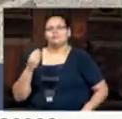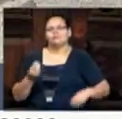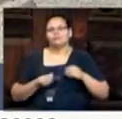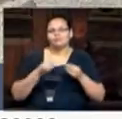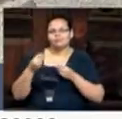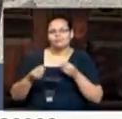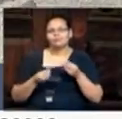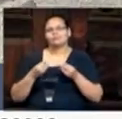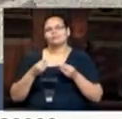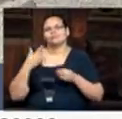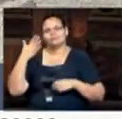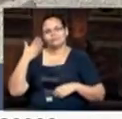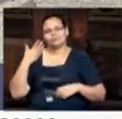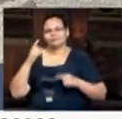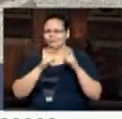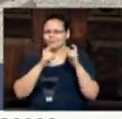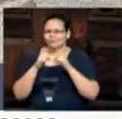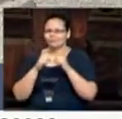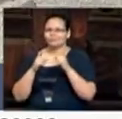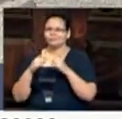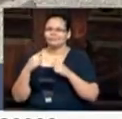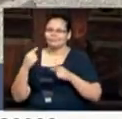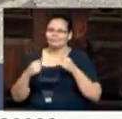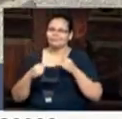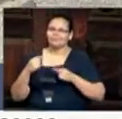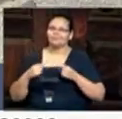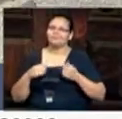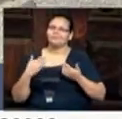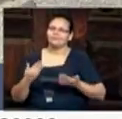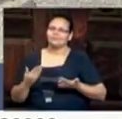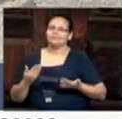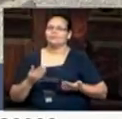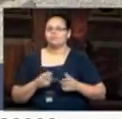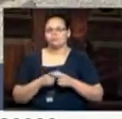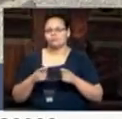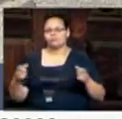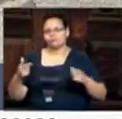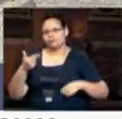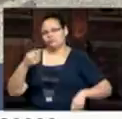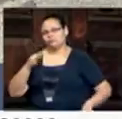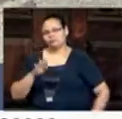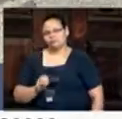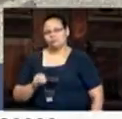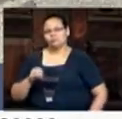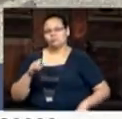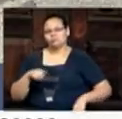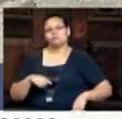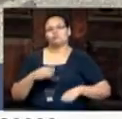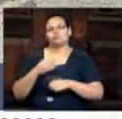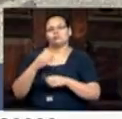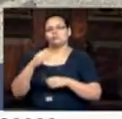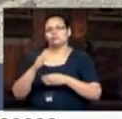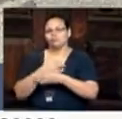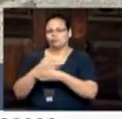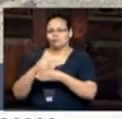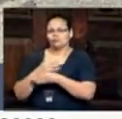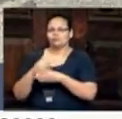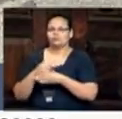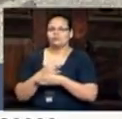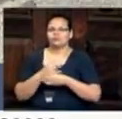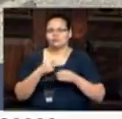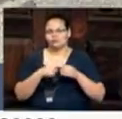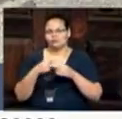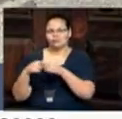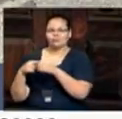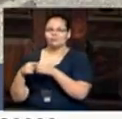campanha que nós tivemos no segundo turno, na grande maioria dos municípios, me impressionou pelo